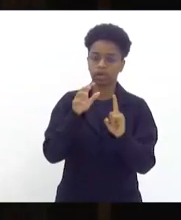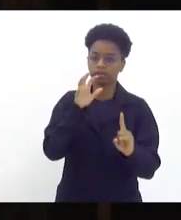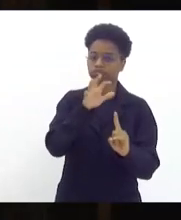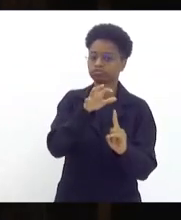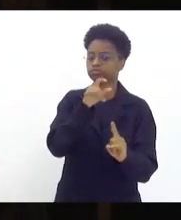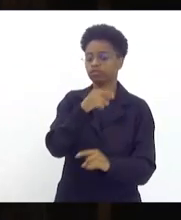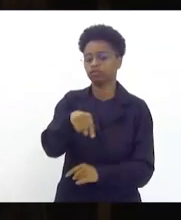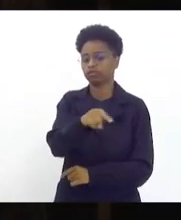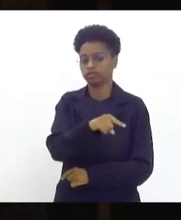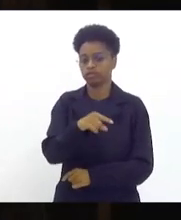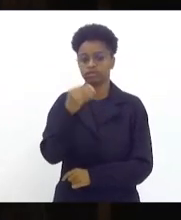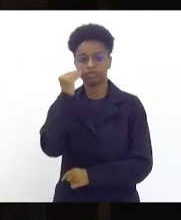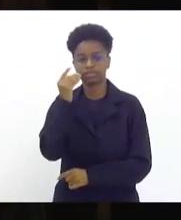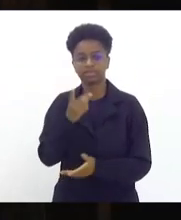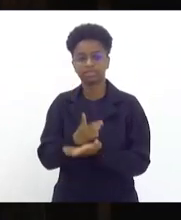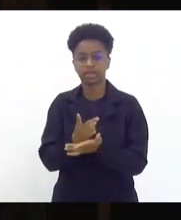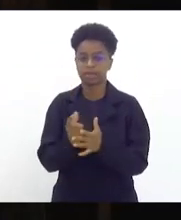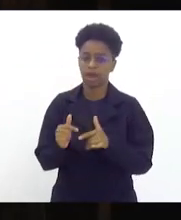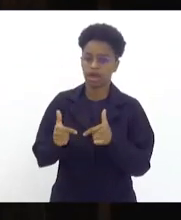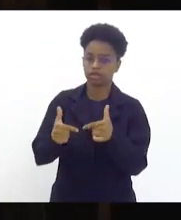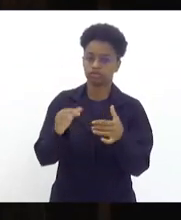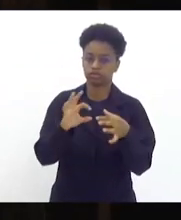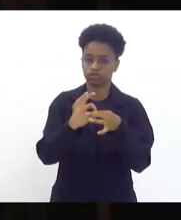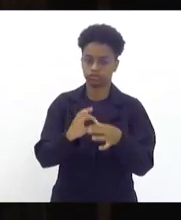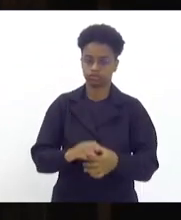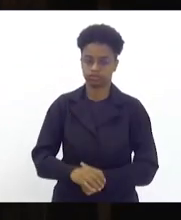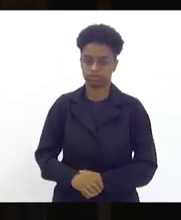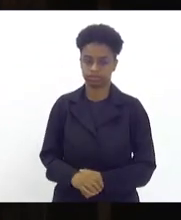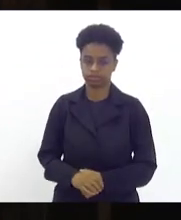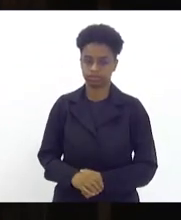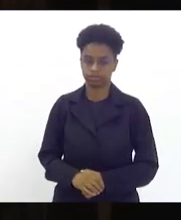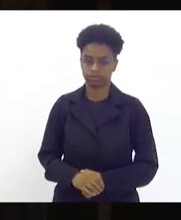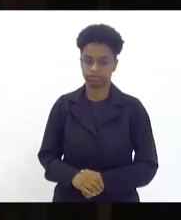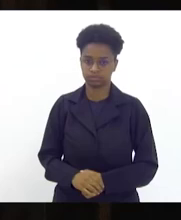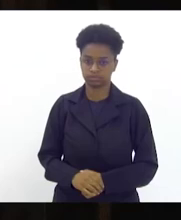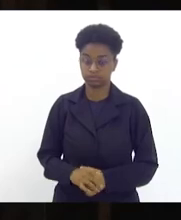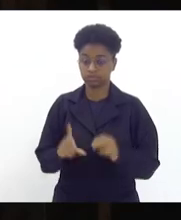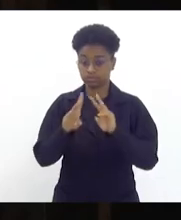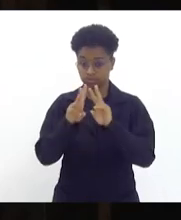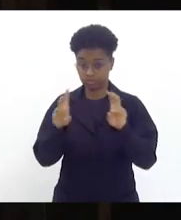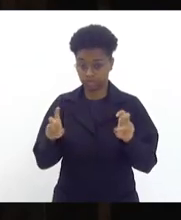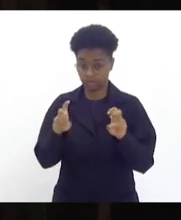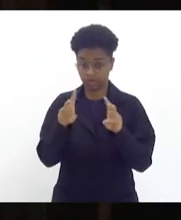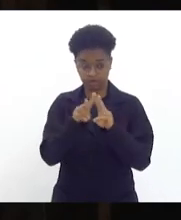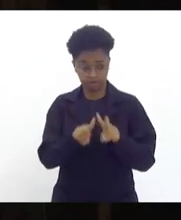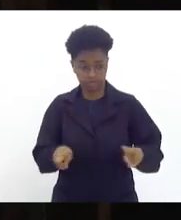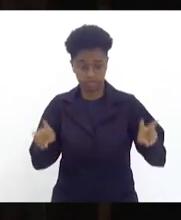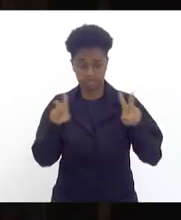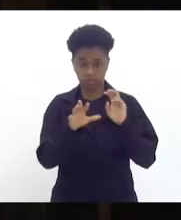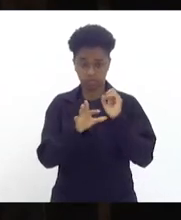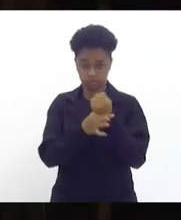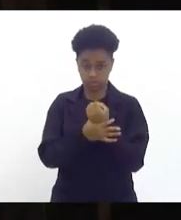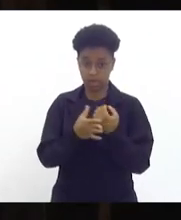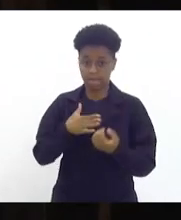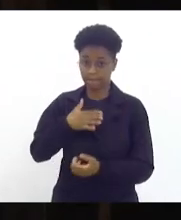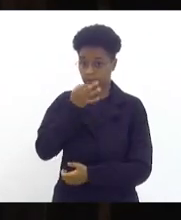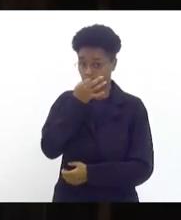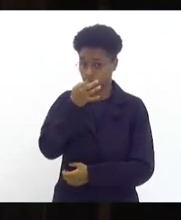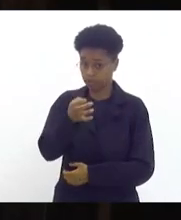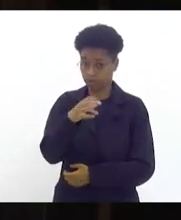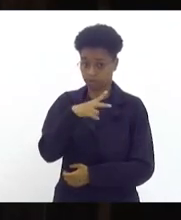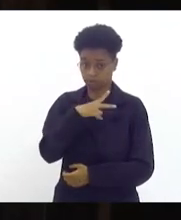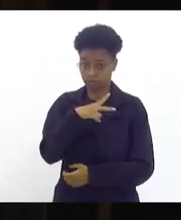que a gente possa sempre atuar em conjunto com relação a visão de segurança na minha opinião pessoal